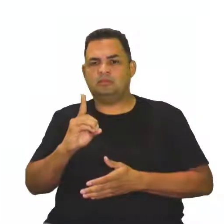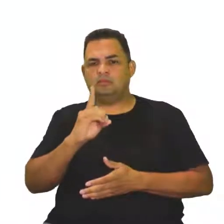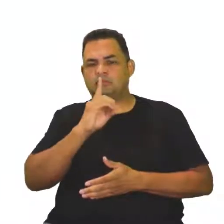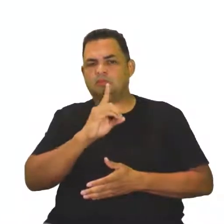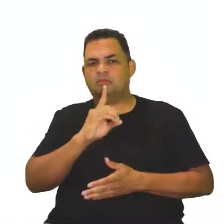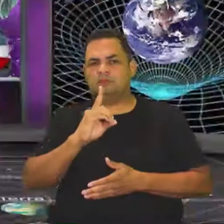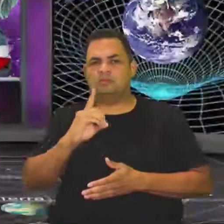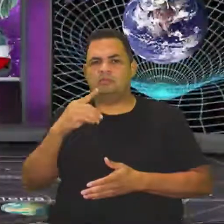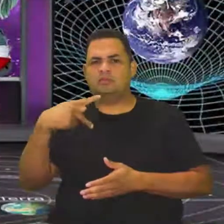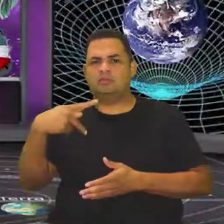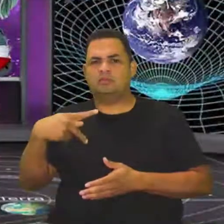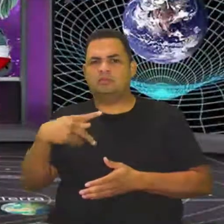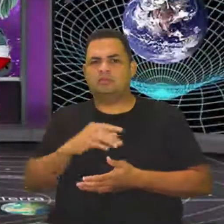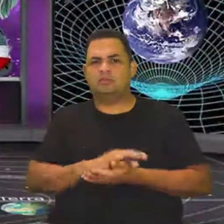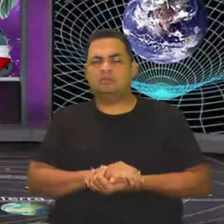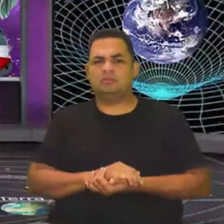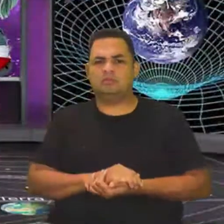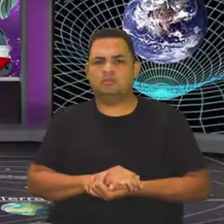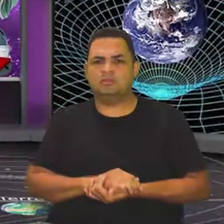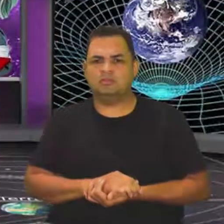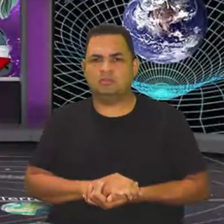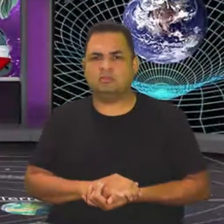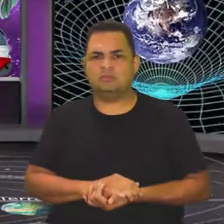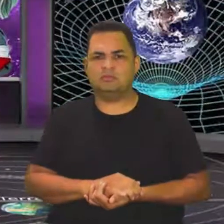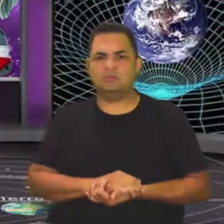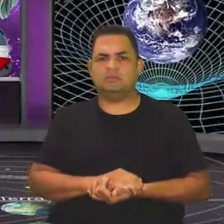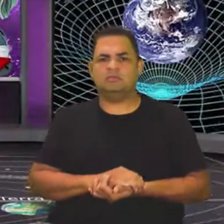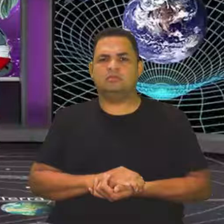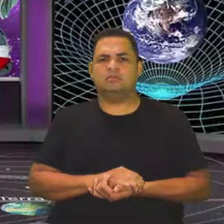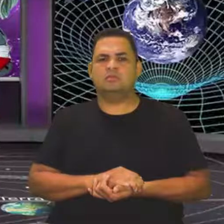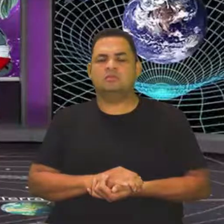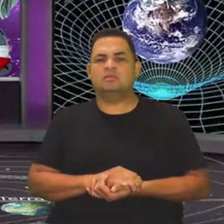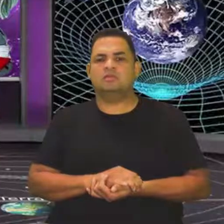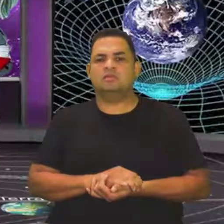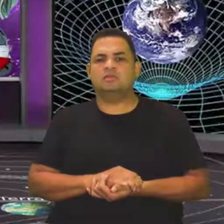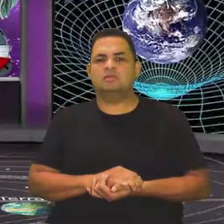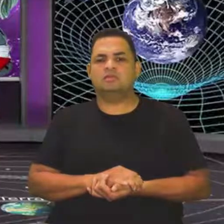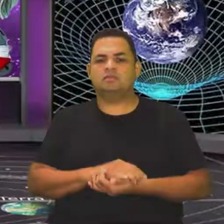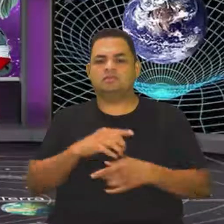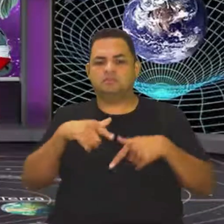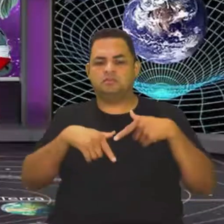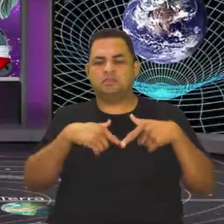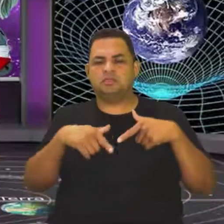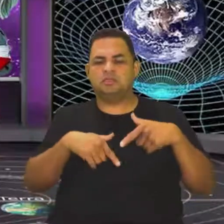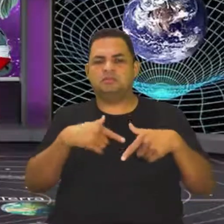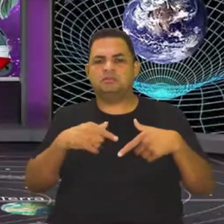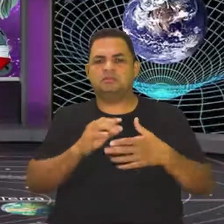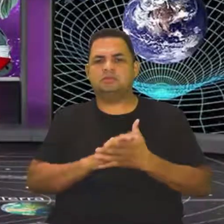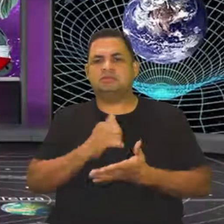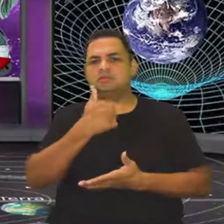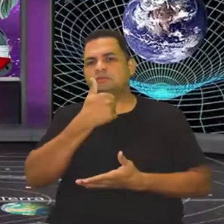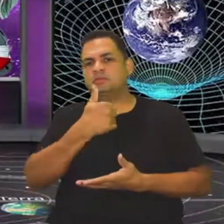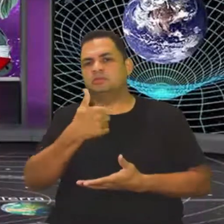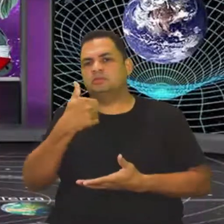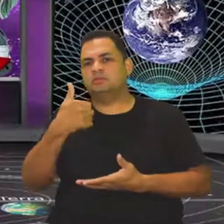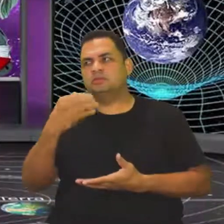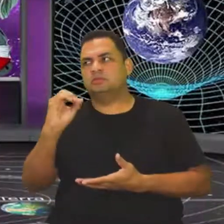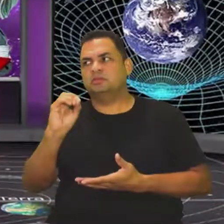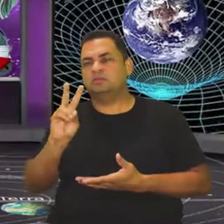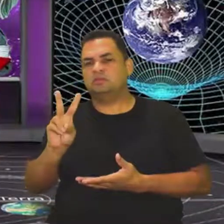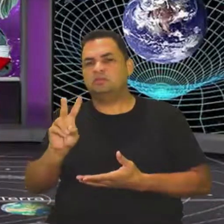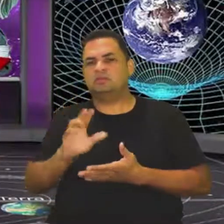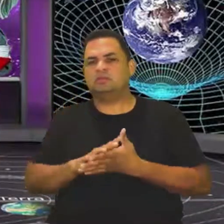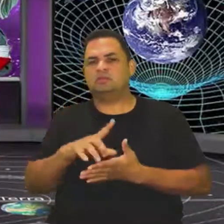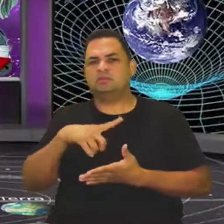meu motor, certo? Ó, ali alimentado por 110 volts. Se eu estou alimentando, esse motor tem uma